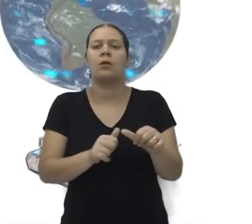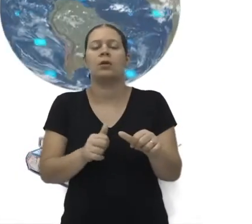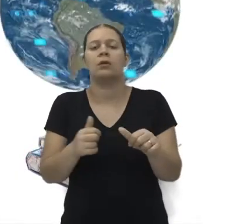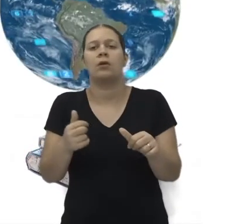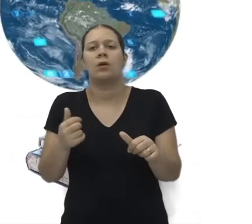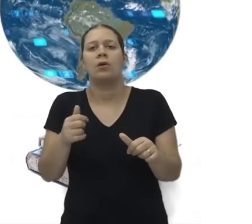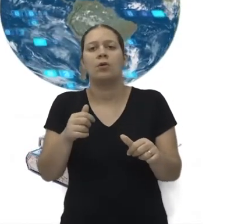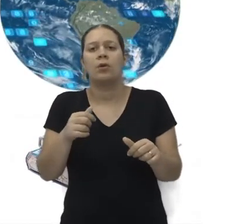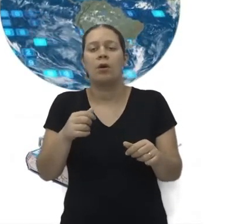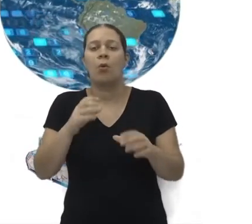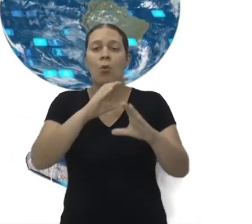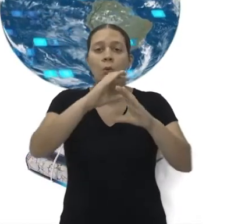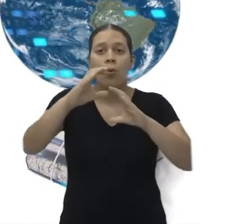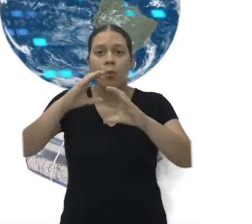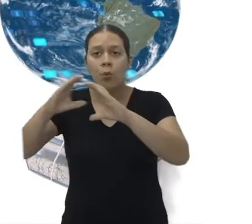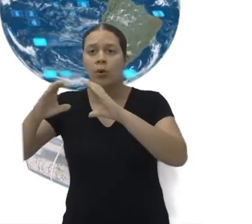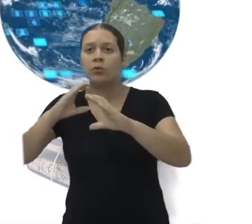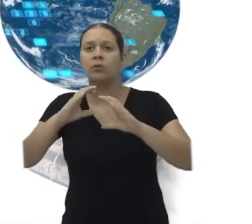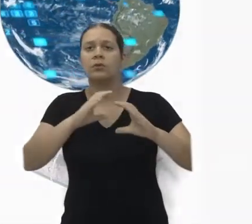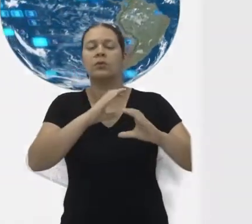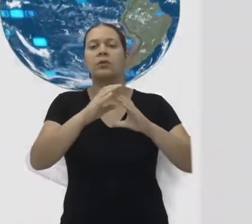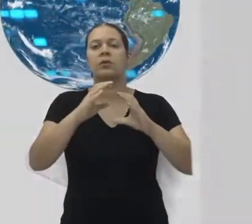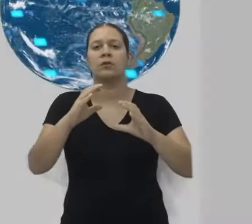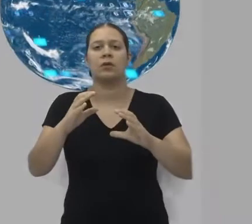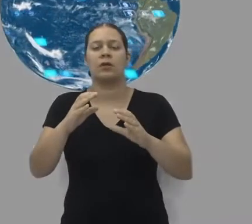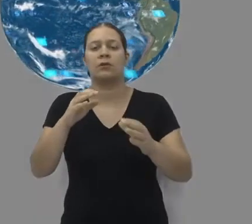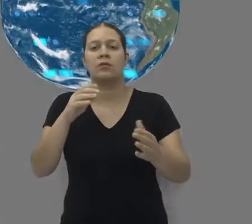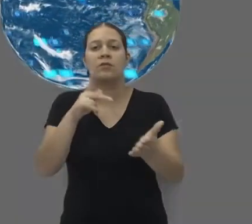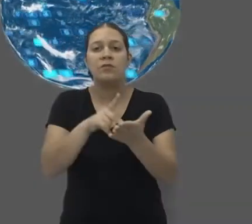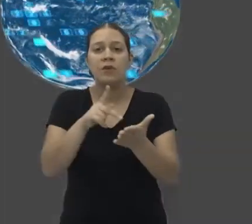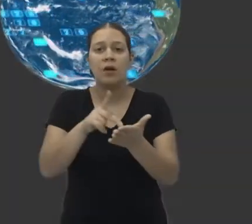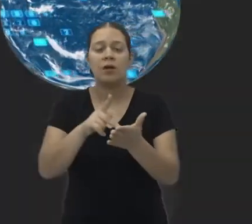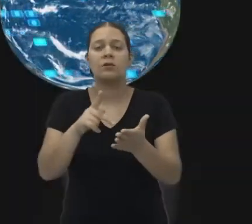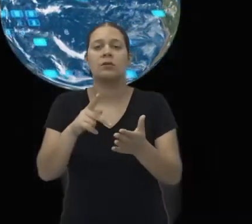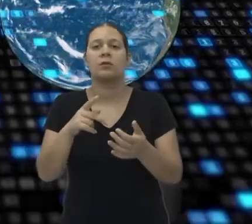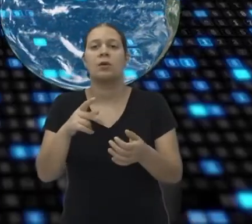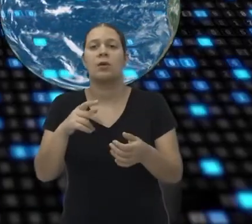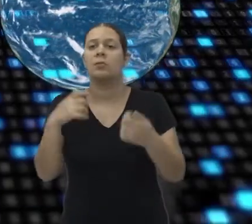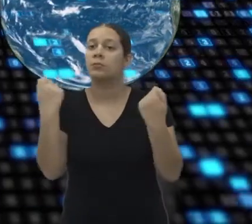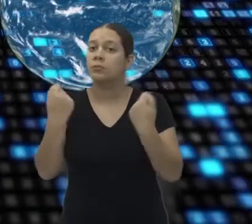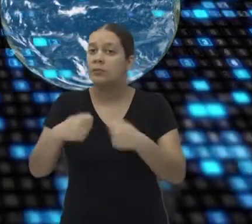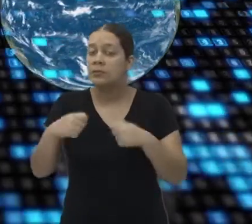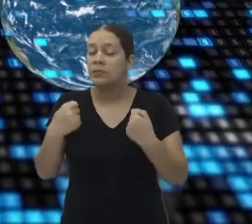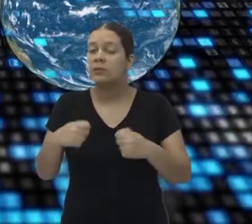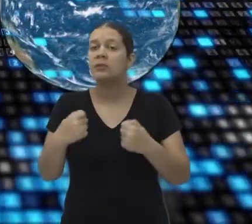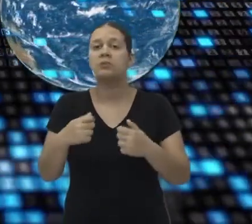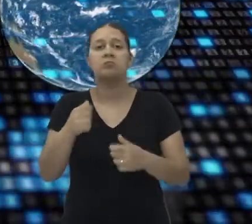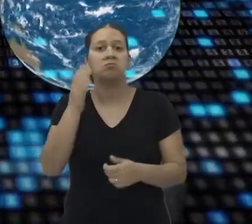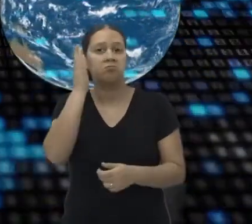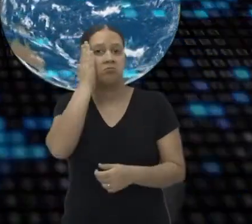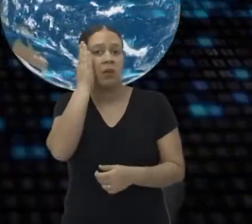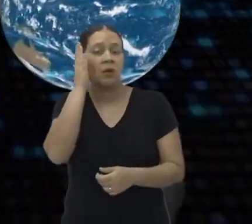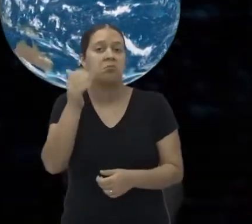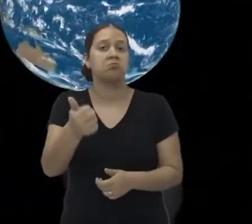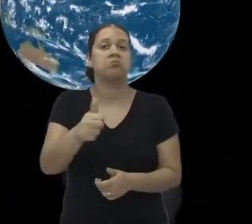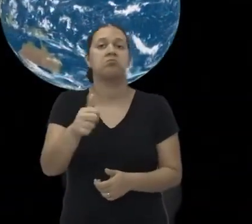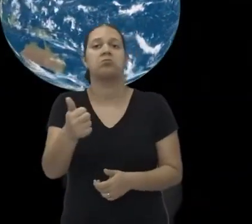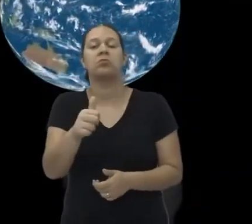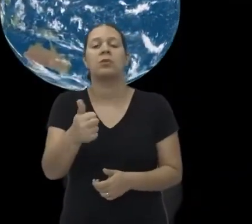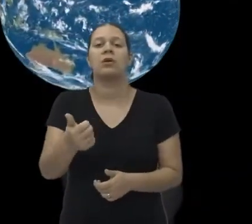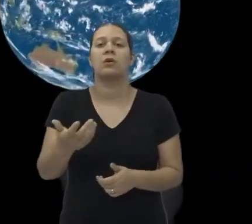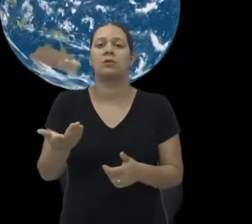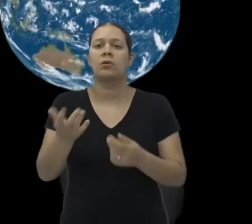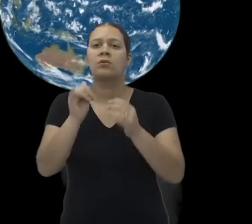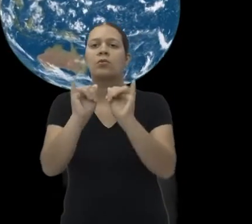de mundo. Ou seja, os meios de comunicação divulgam a sua linha de verdade e devemos ter senso crítico para